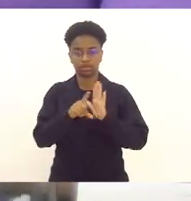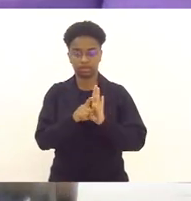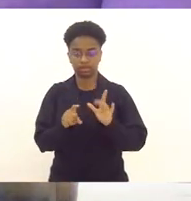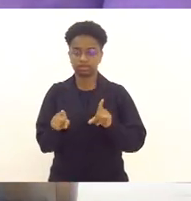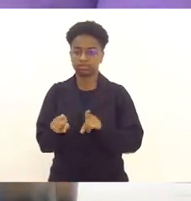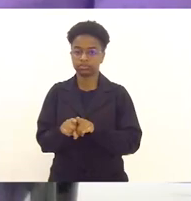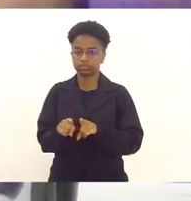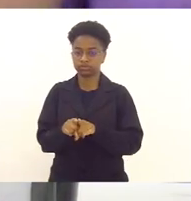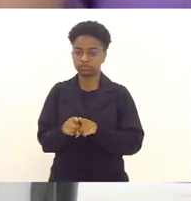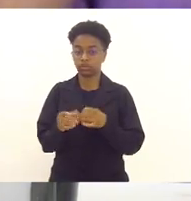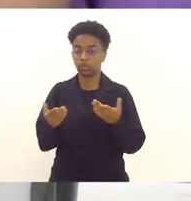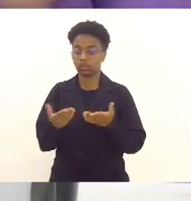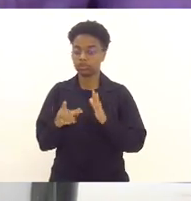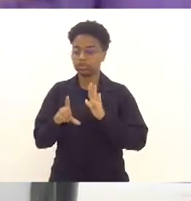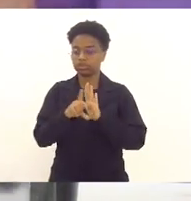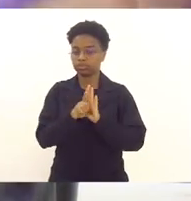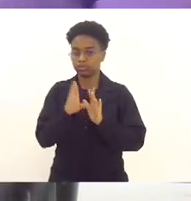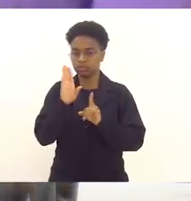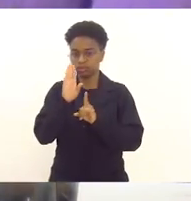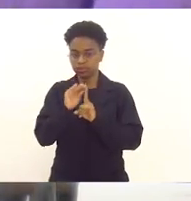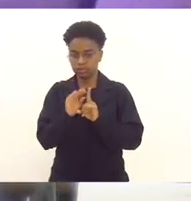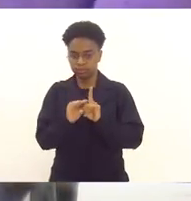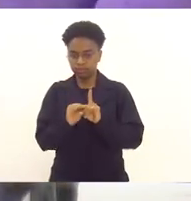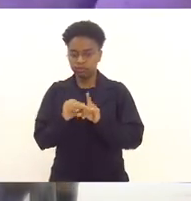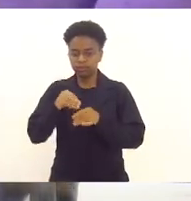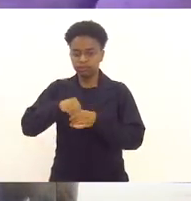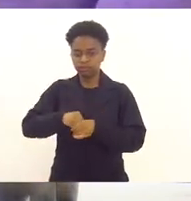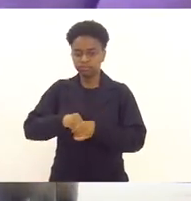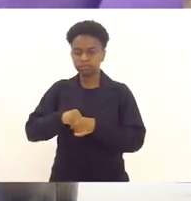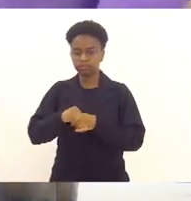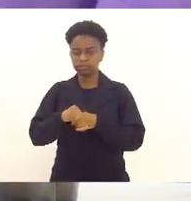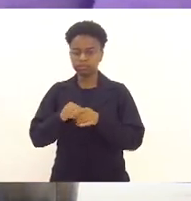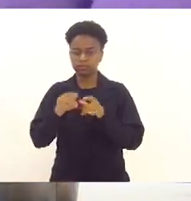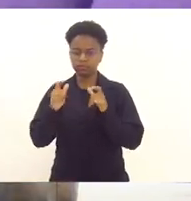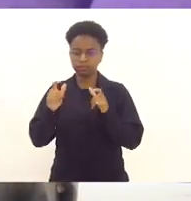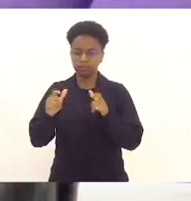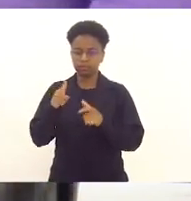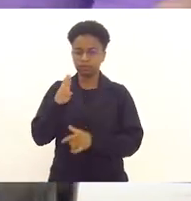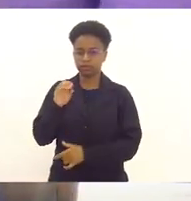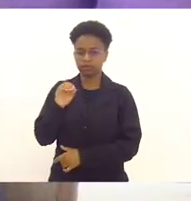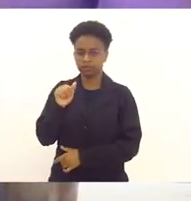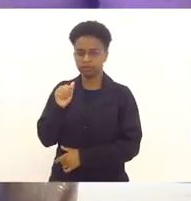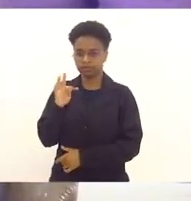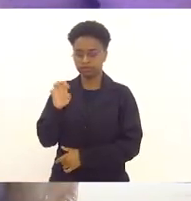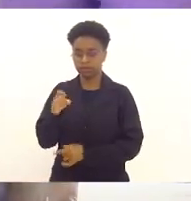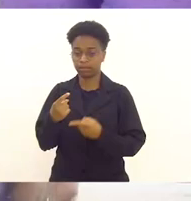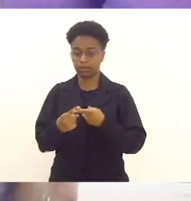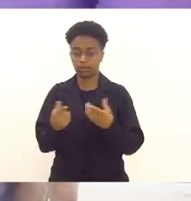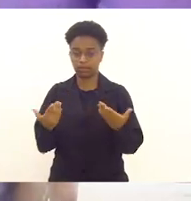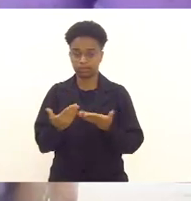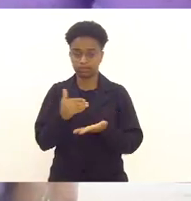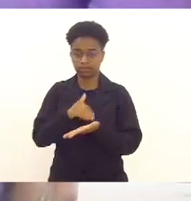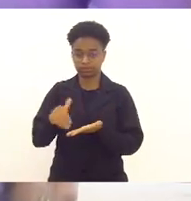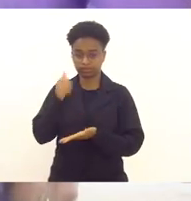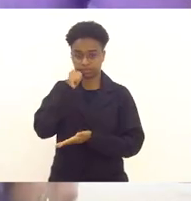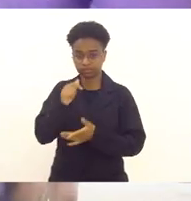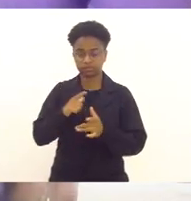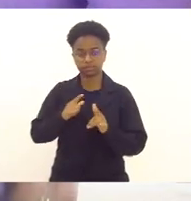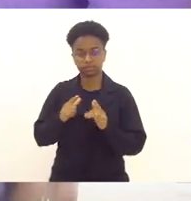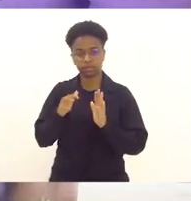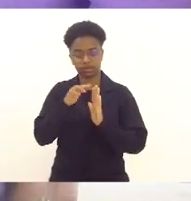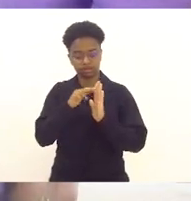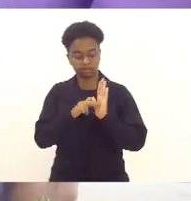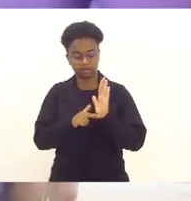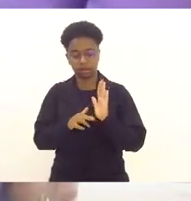a lei de assédio de combate assédio nas boates hoje a secretaria da mulher tem um protocolo de ação que a